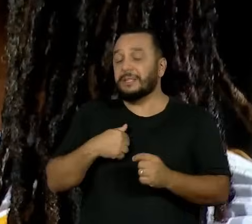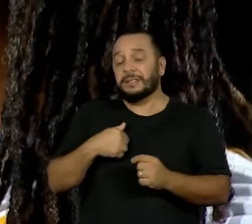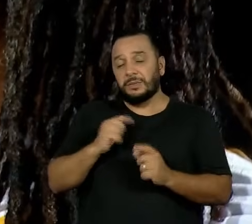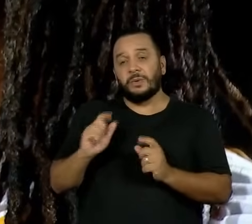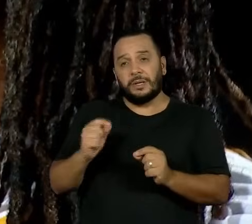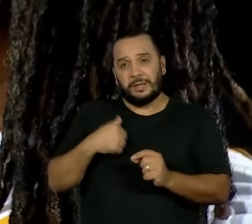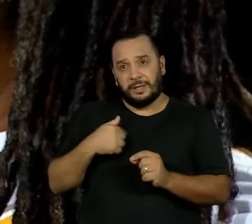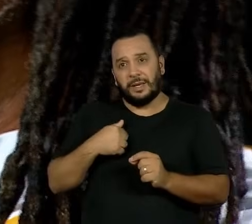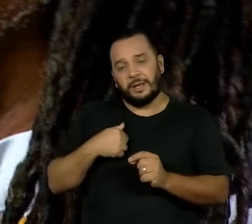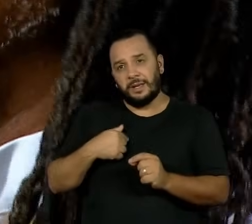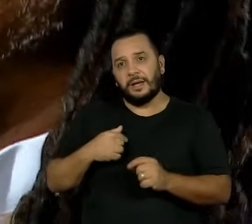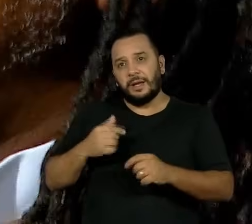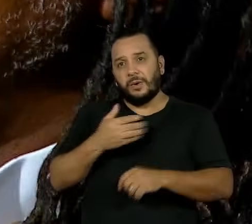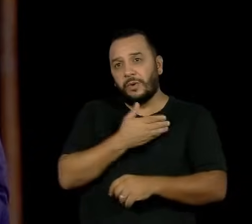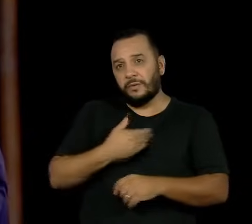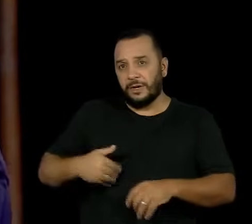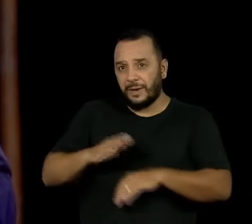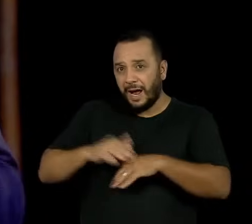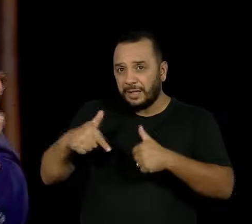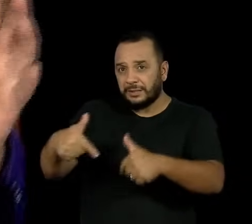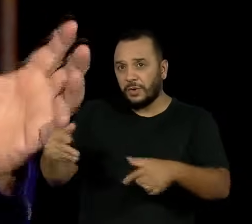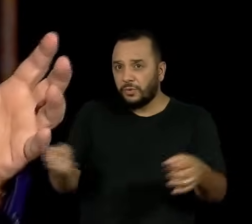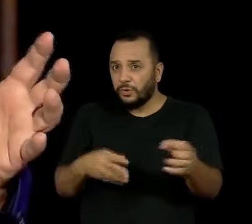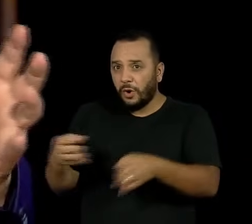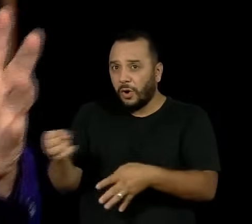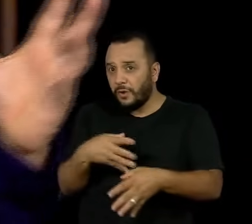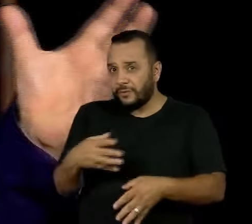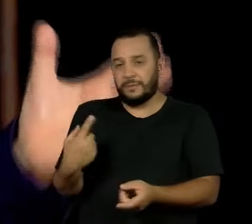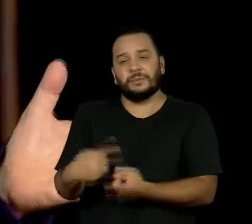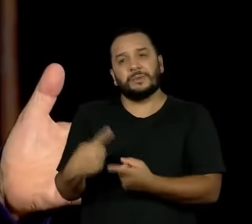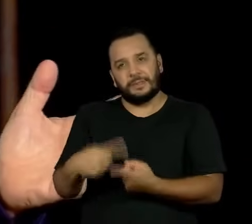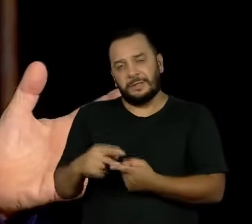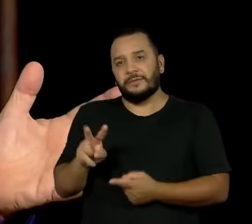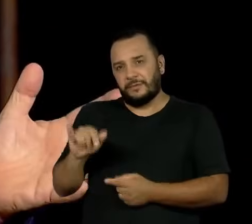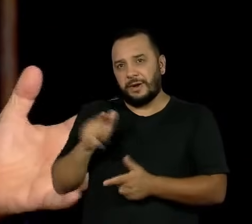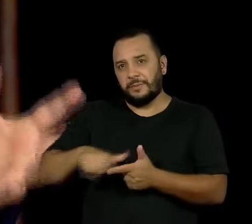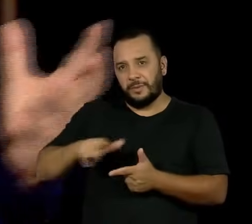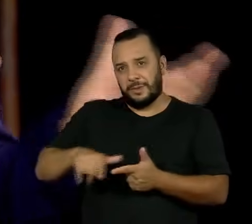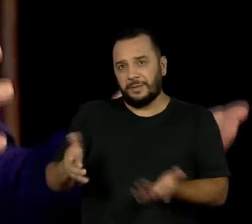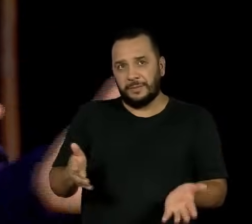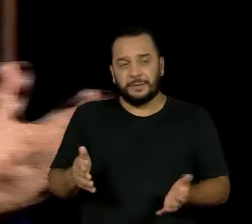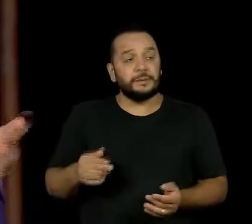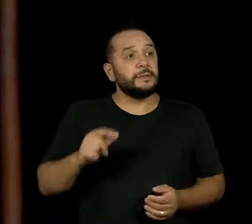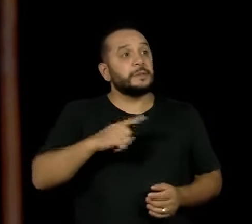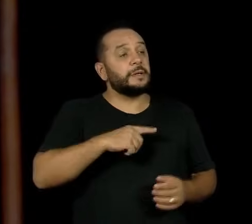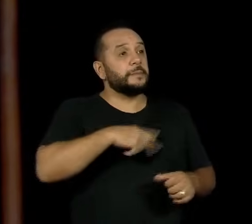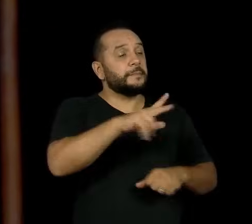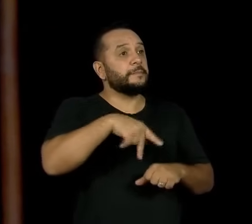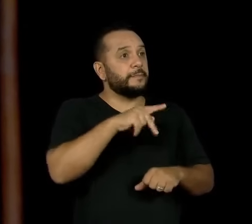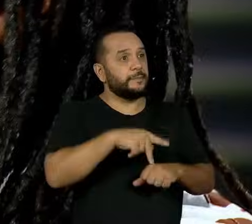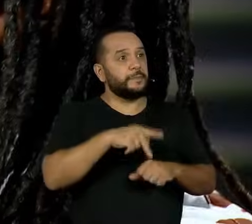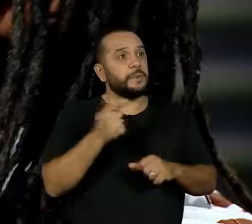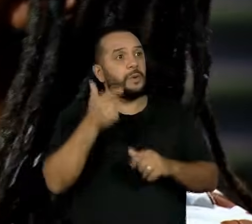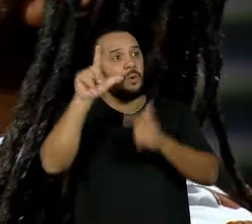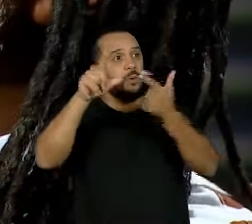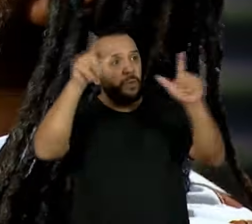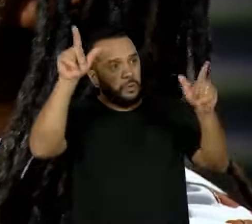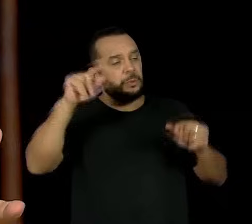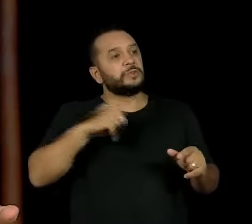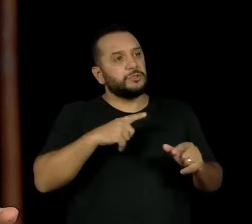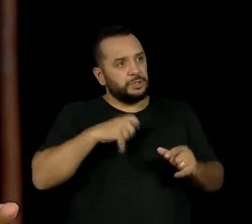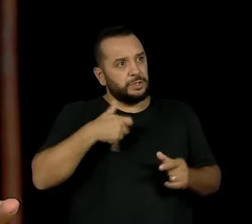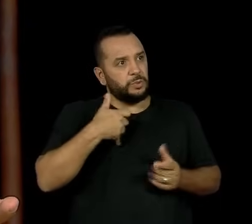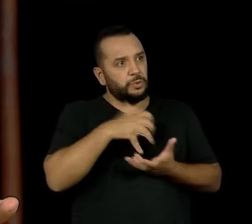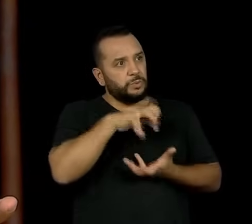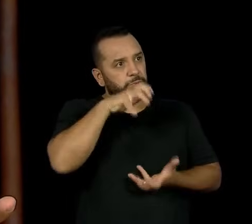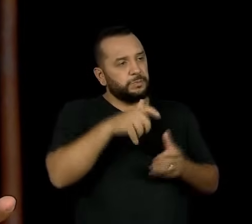temos hoje, né? Ou seja, você está falando que tem muito país que já tinha esse fenômeno, mas se preparou, né, para cuidar